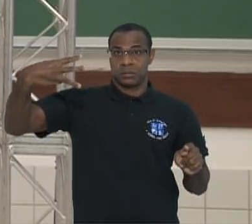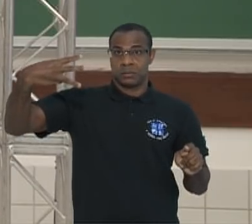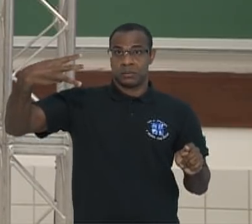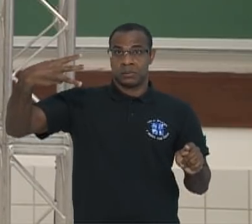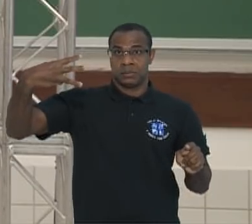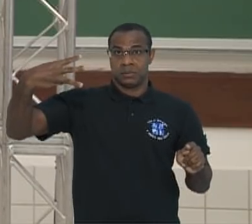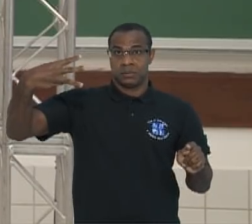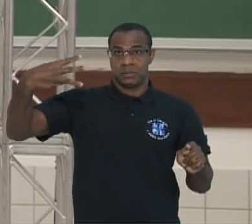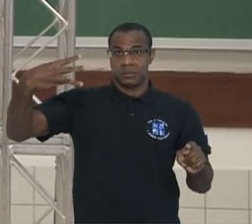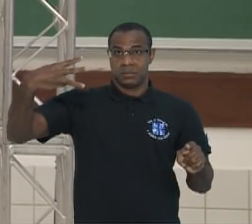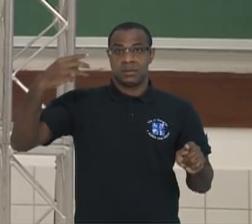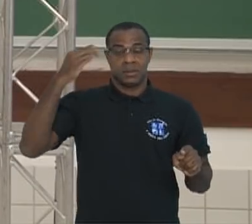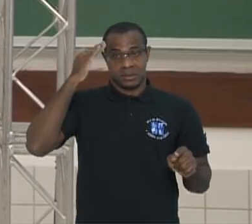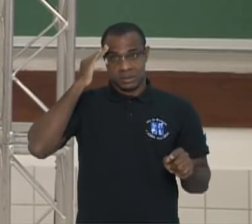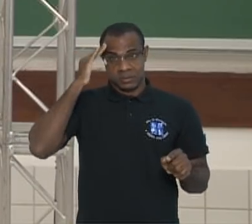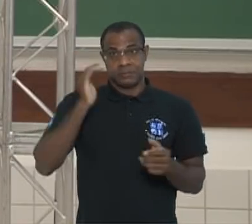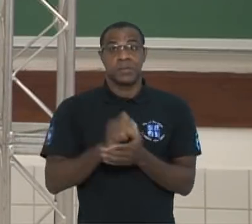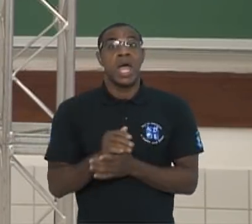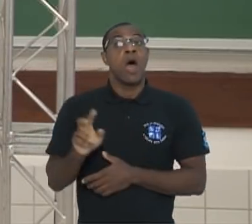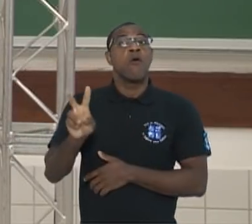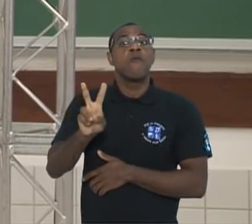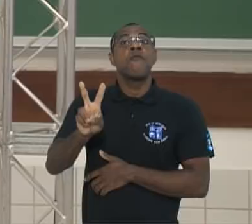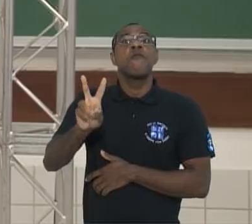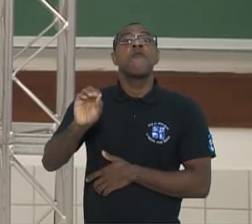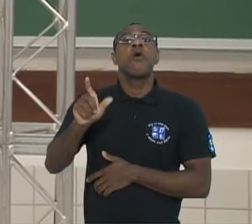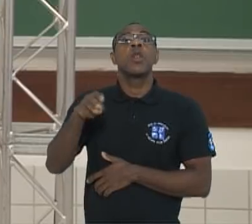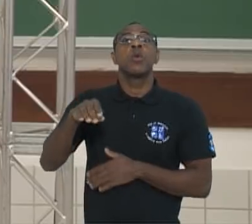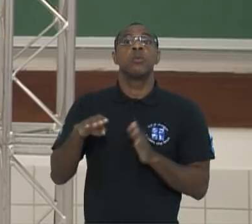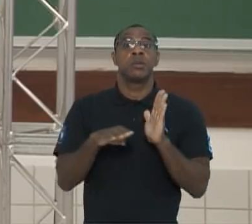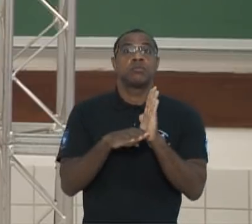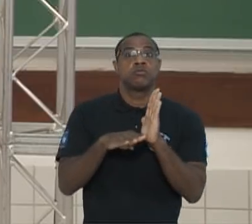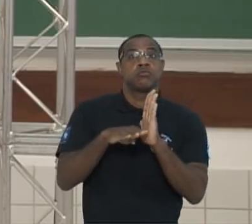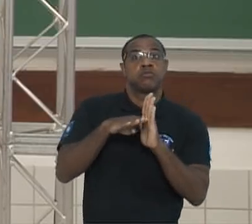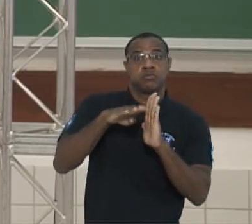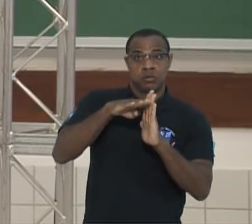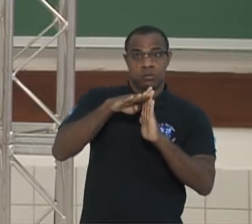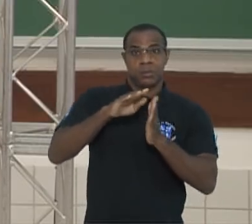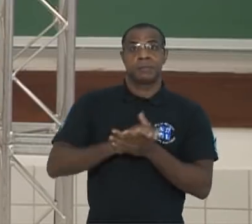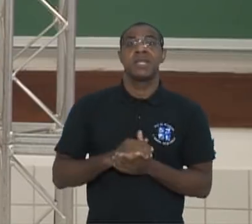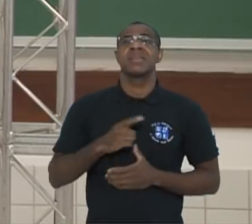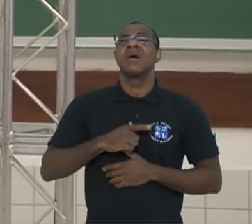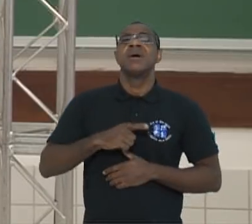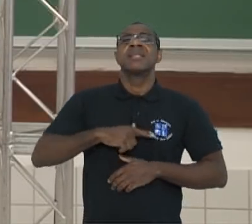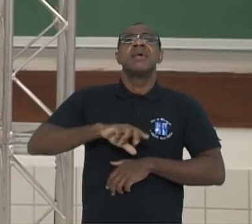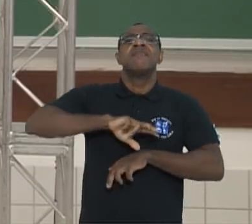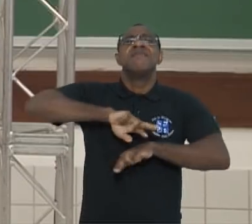do volume, tá? Só que existem outras unidades medidas, né,